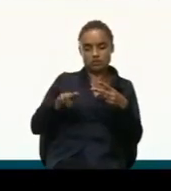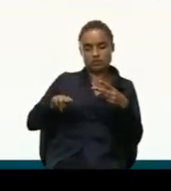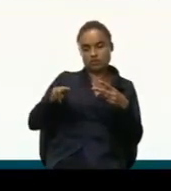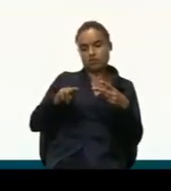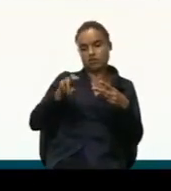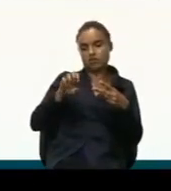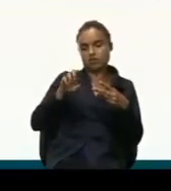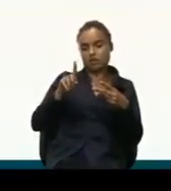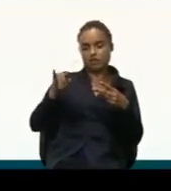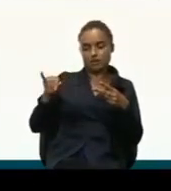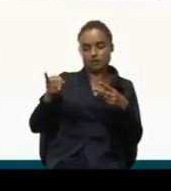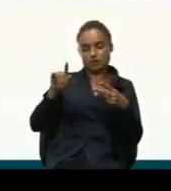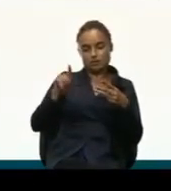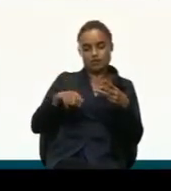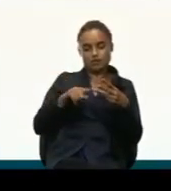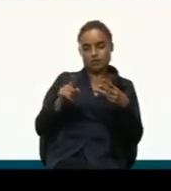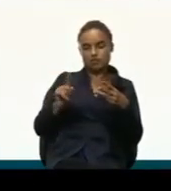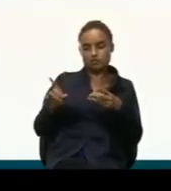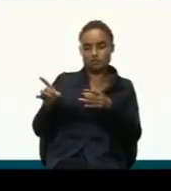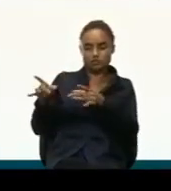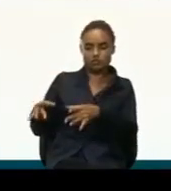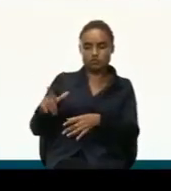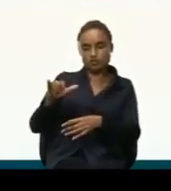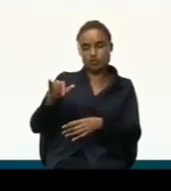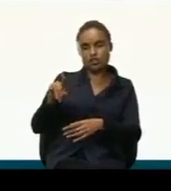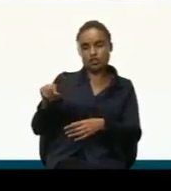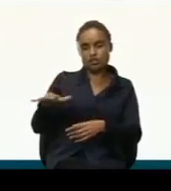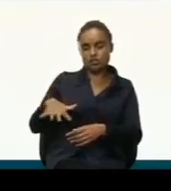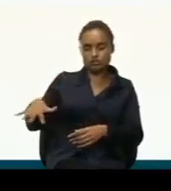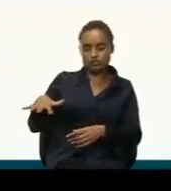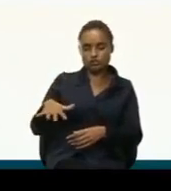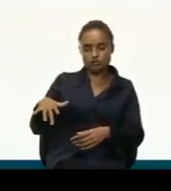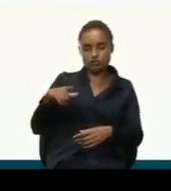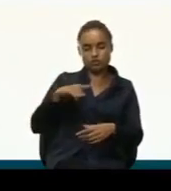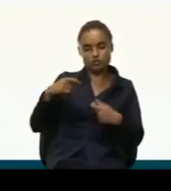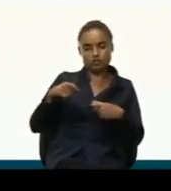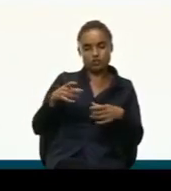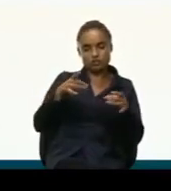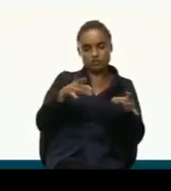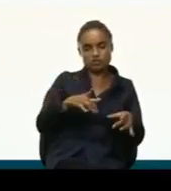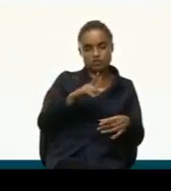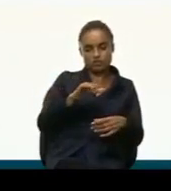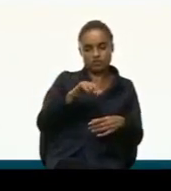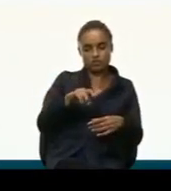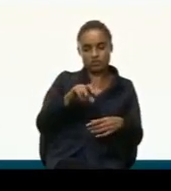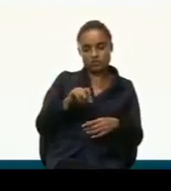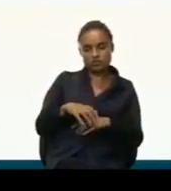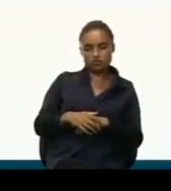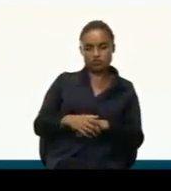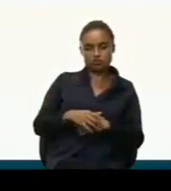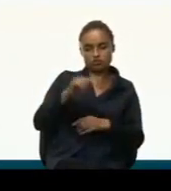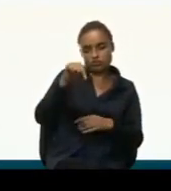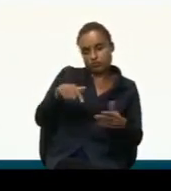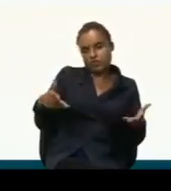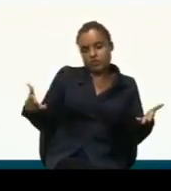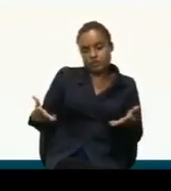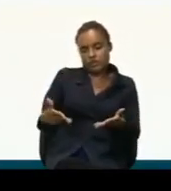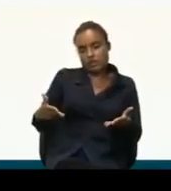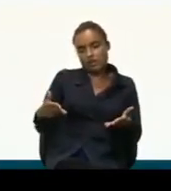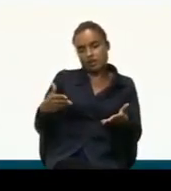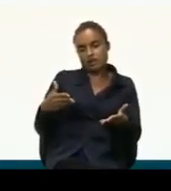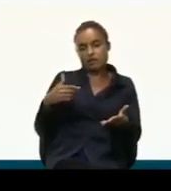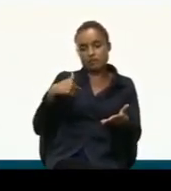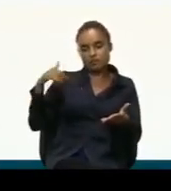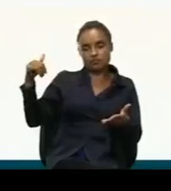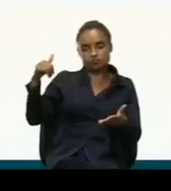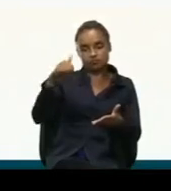tá? Não jogue lixo no chão, jogue lixo no lixo. E aqui a gente tem uma imagem